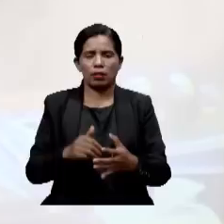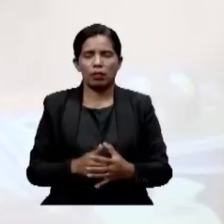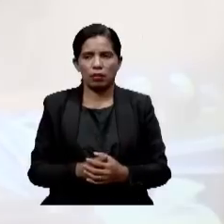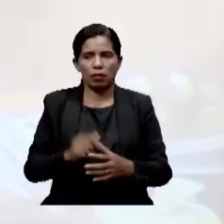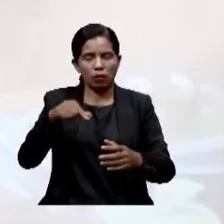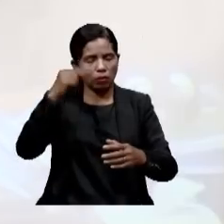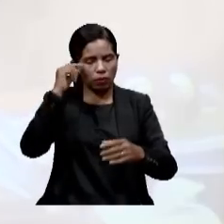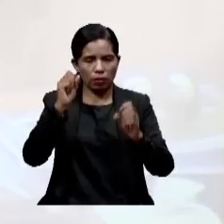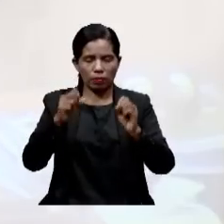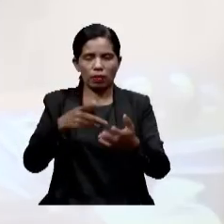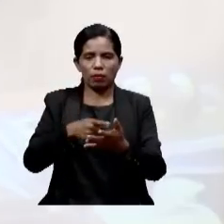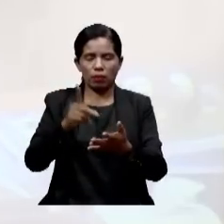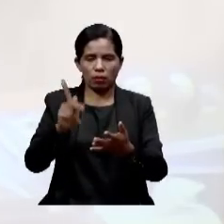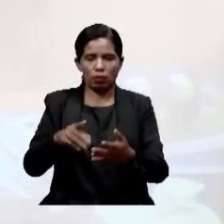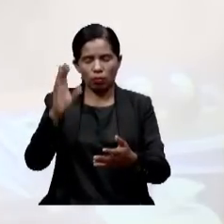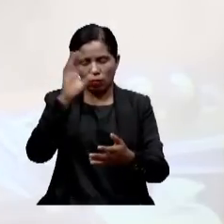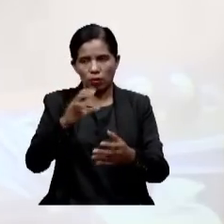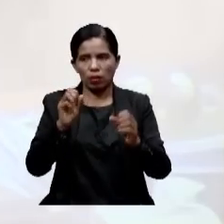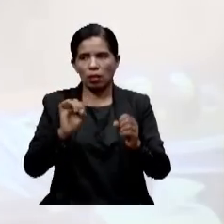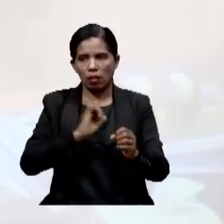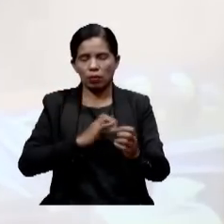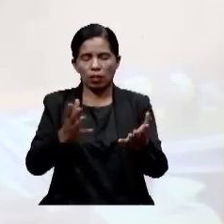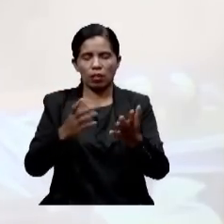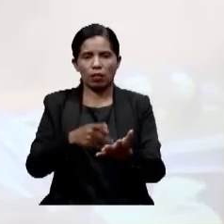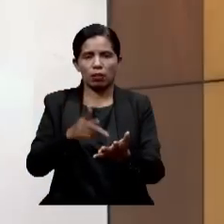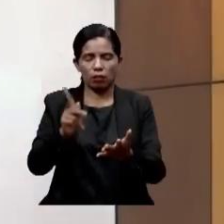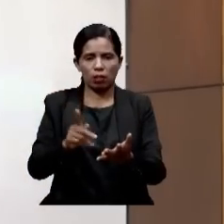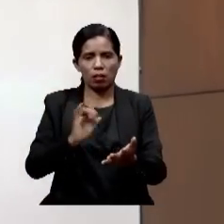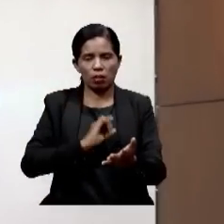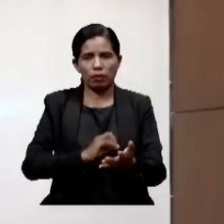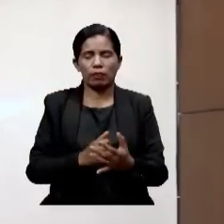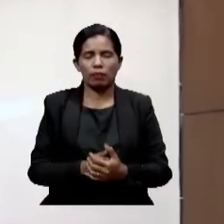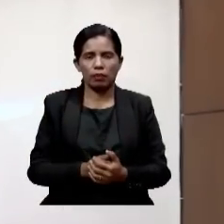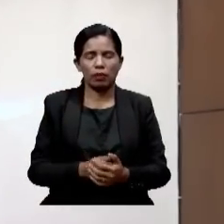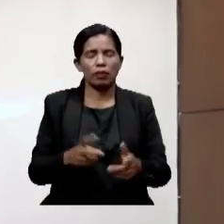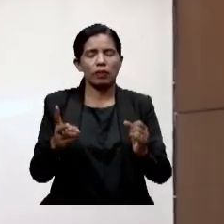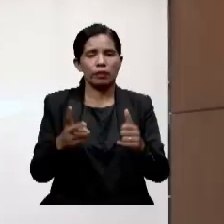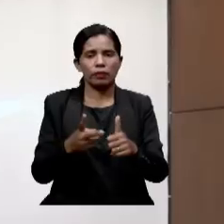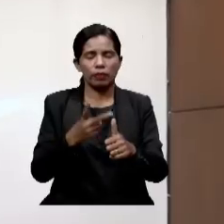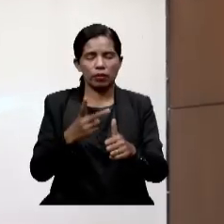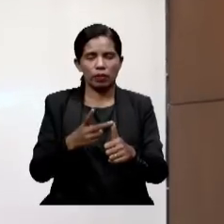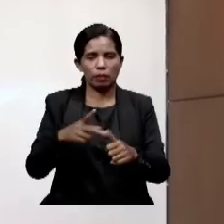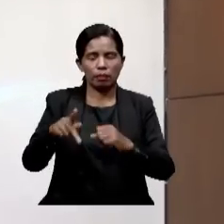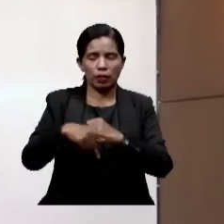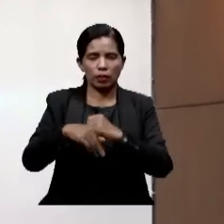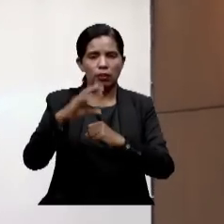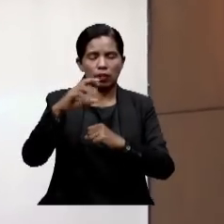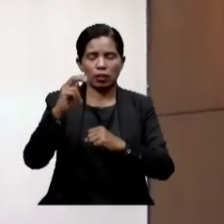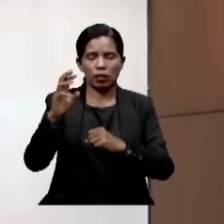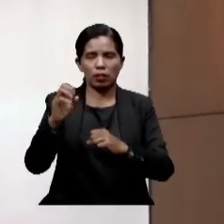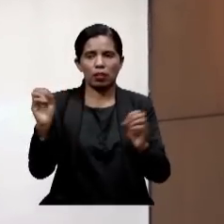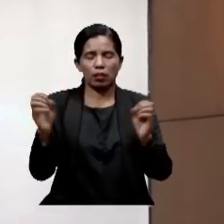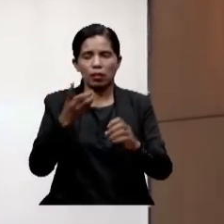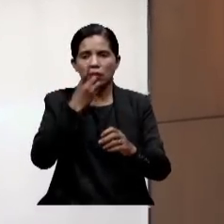governo bel sosa, i parlement bel buka tente, habus akar sosa, siakar fahine. Vice-chefe bancada CNRT Patrocínio Fernandes lamenta